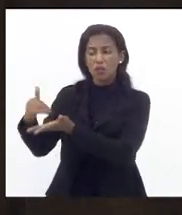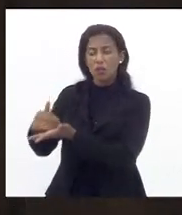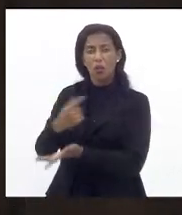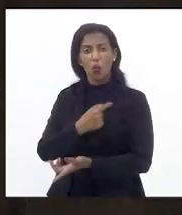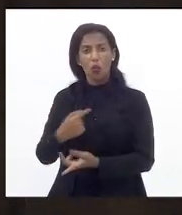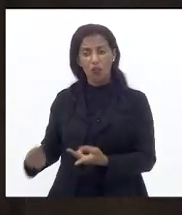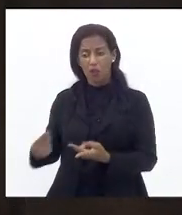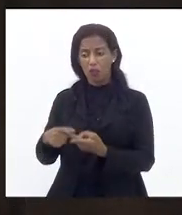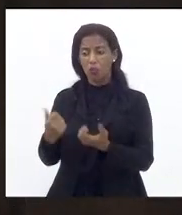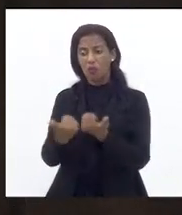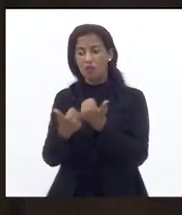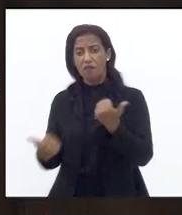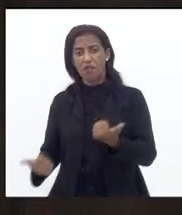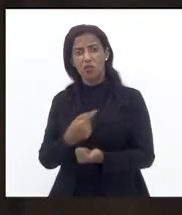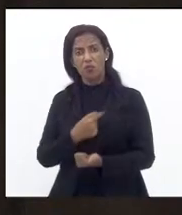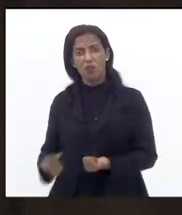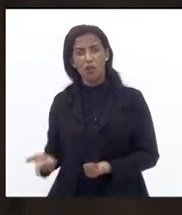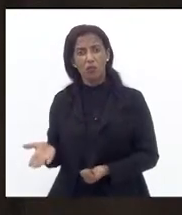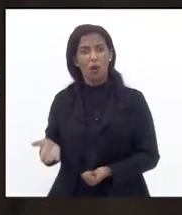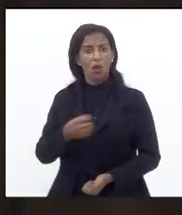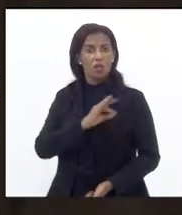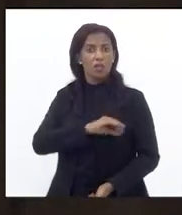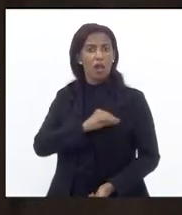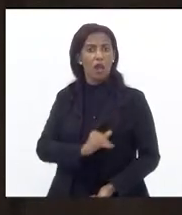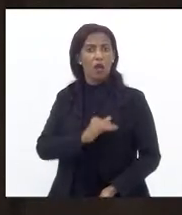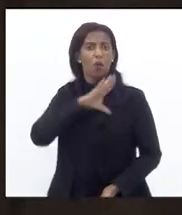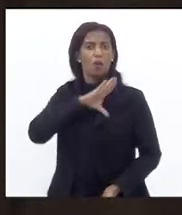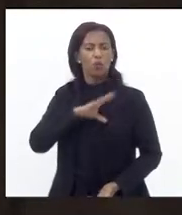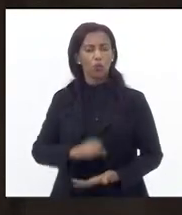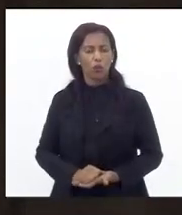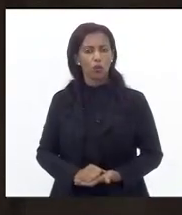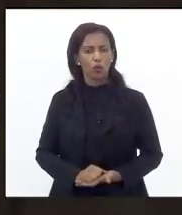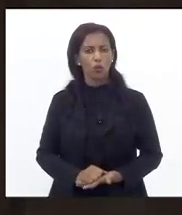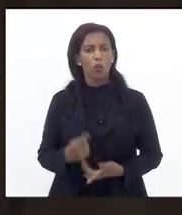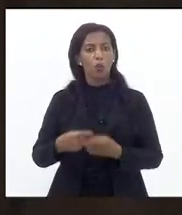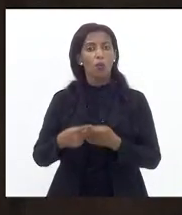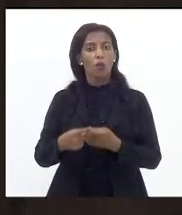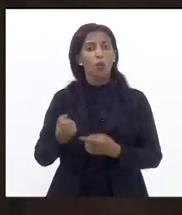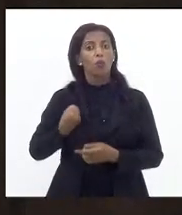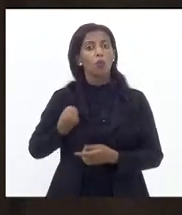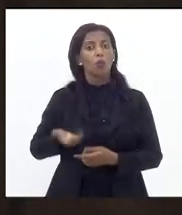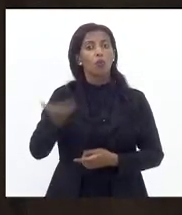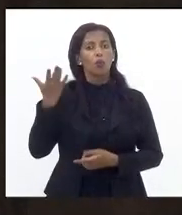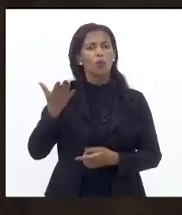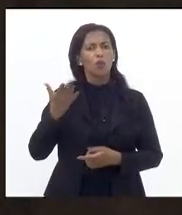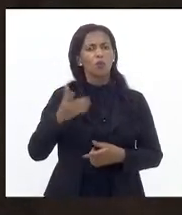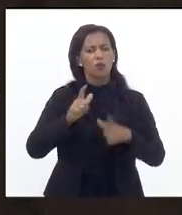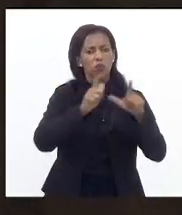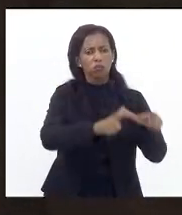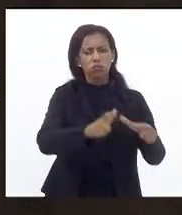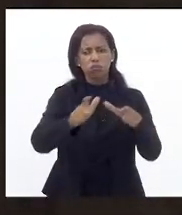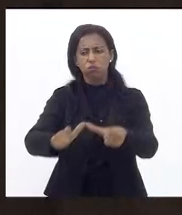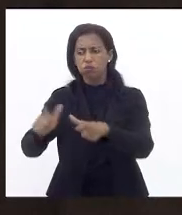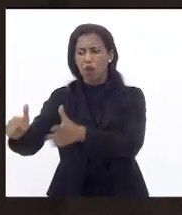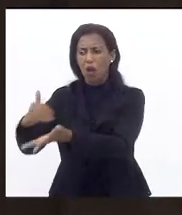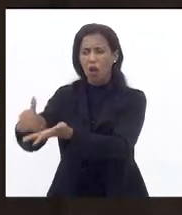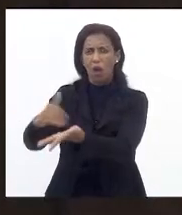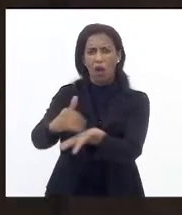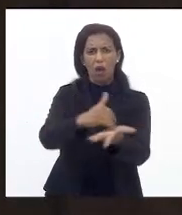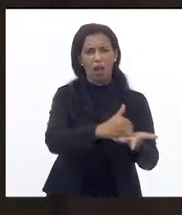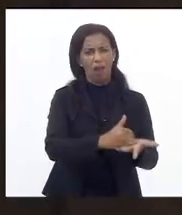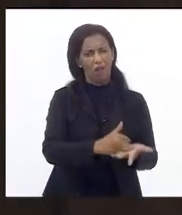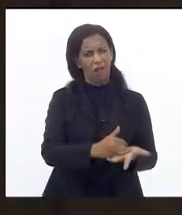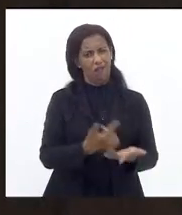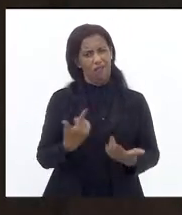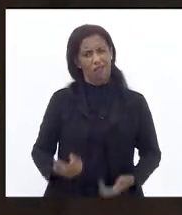governador vice-governador E é porque o meu tô número de cargos bom então é uma fruta